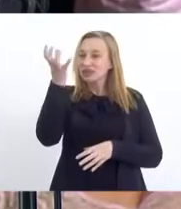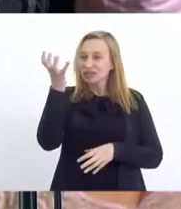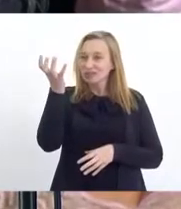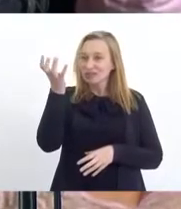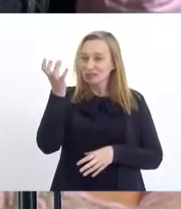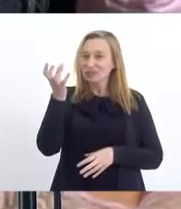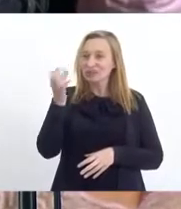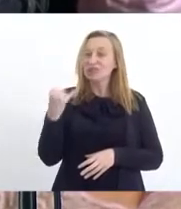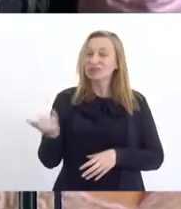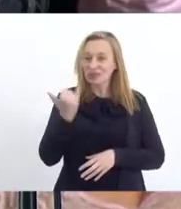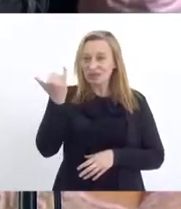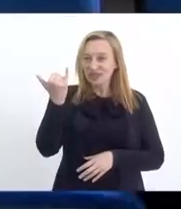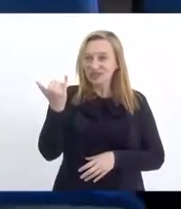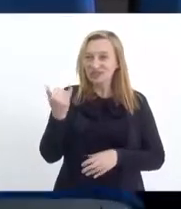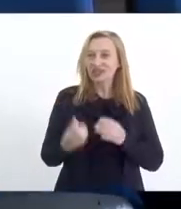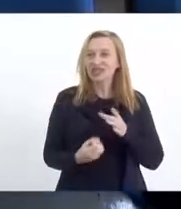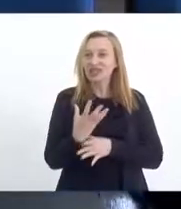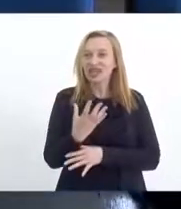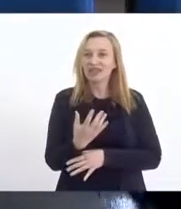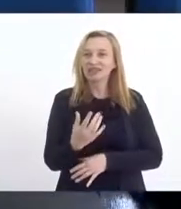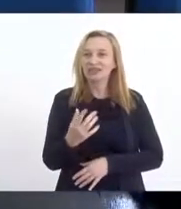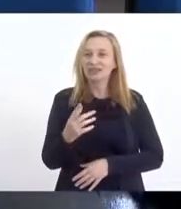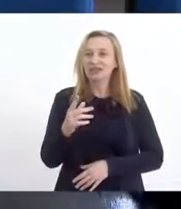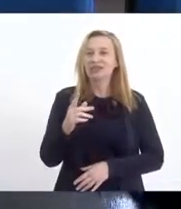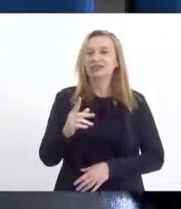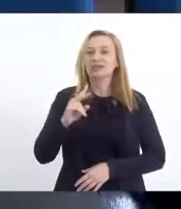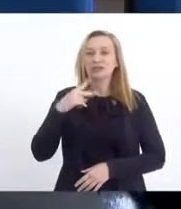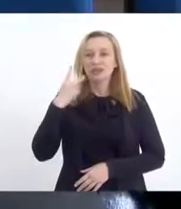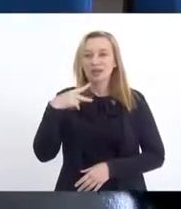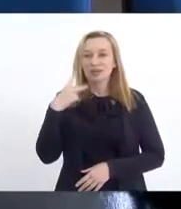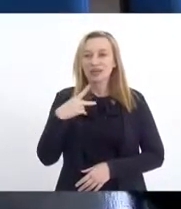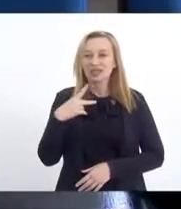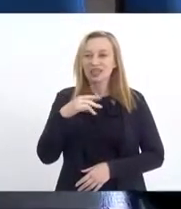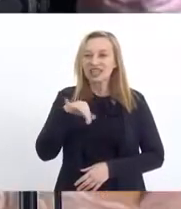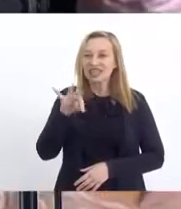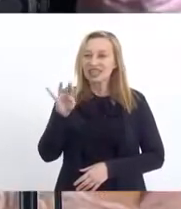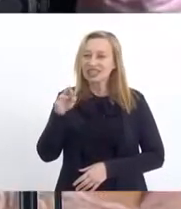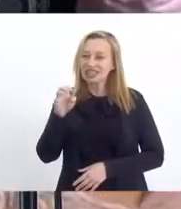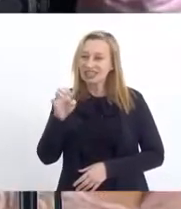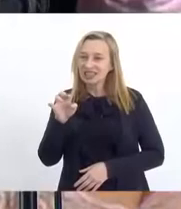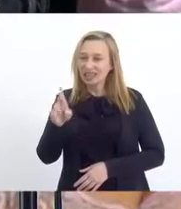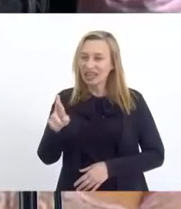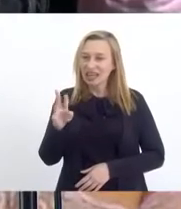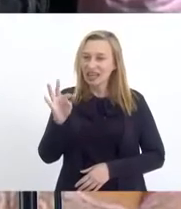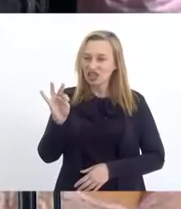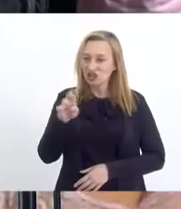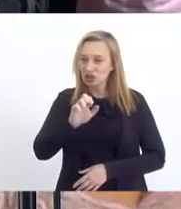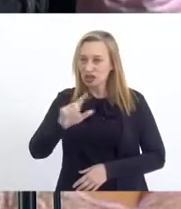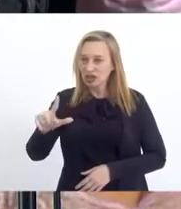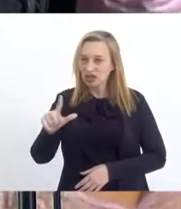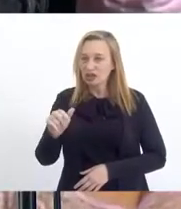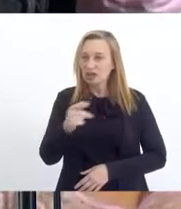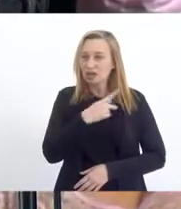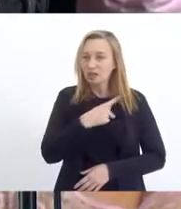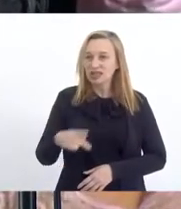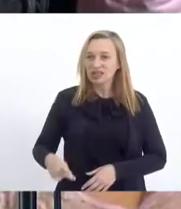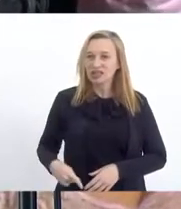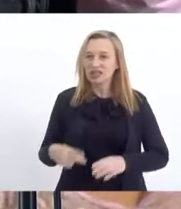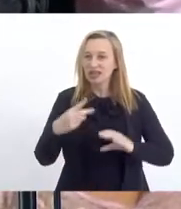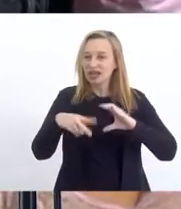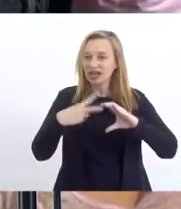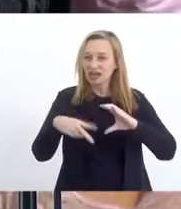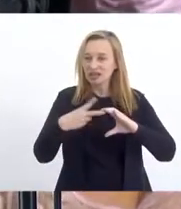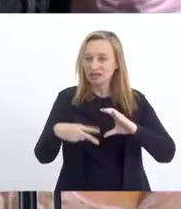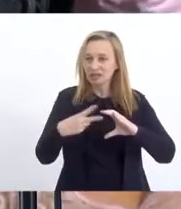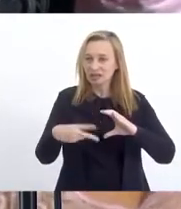importante. Recentemente foi criado o Parlamento Interregional, em que o presidente desse parlamento é o presidente da Câmara de Campos,